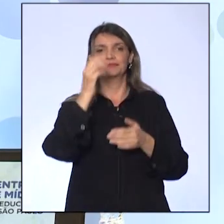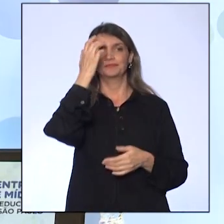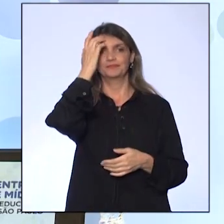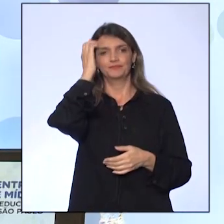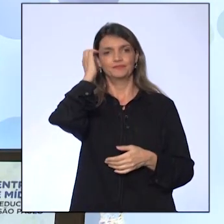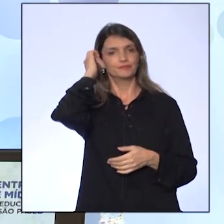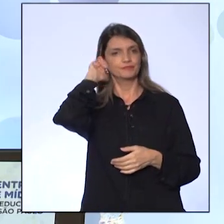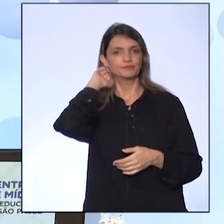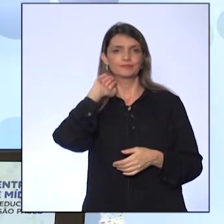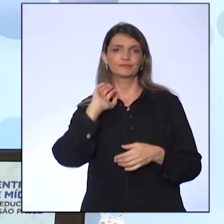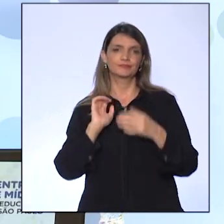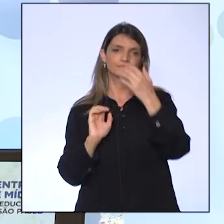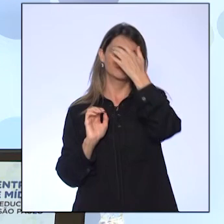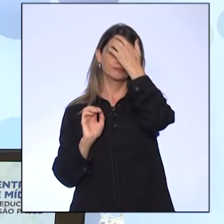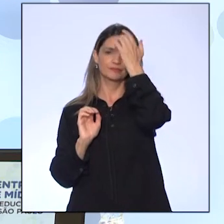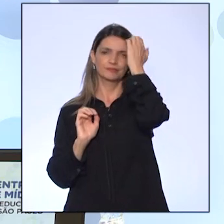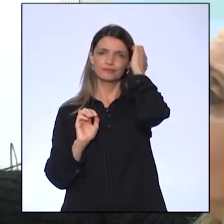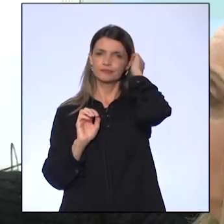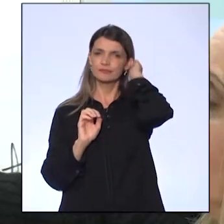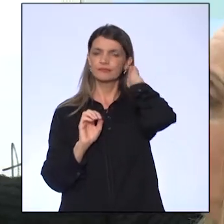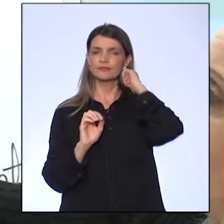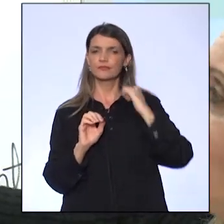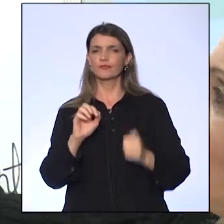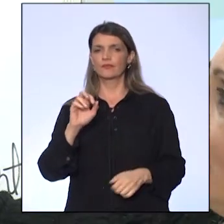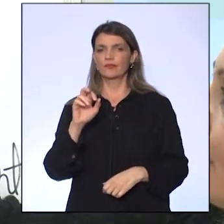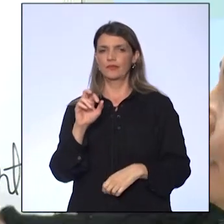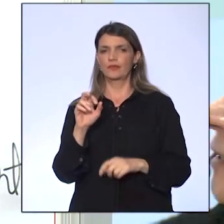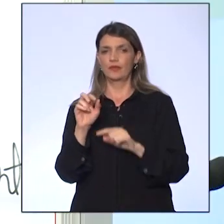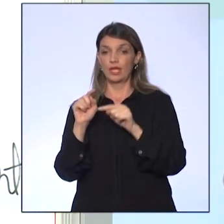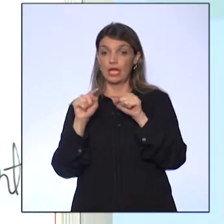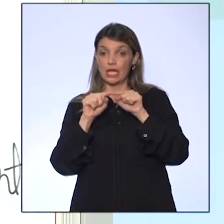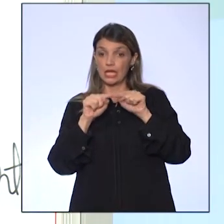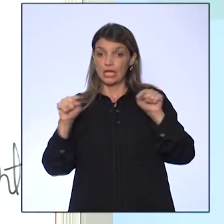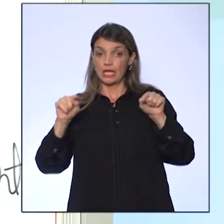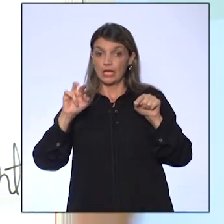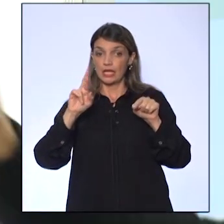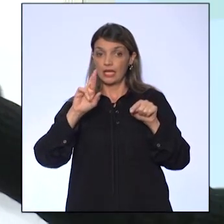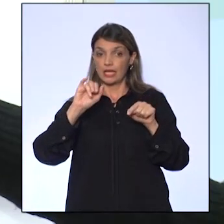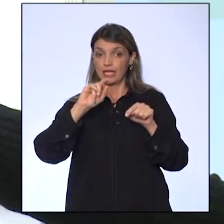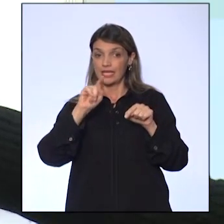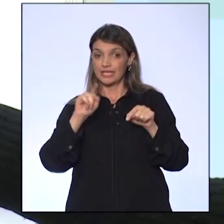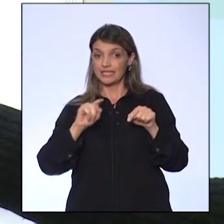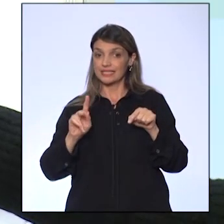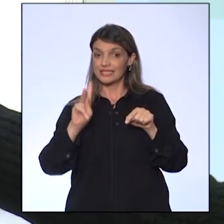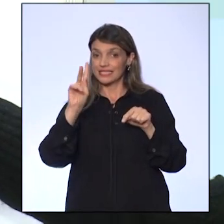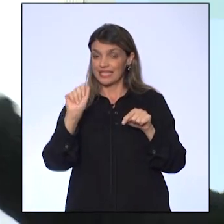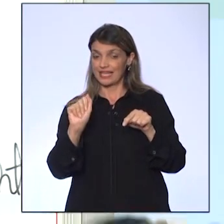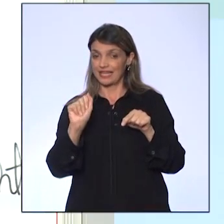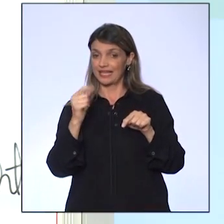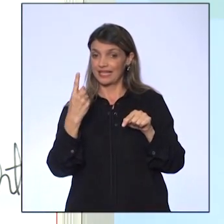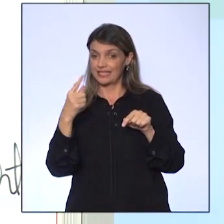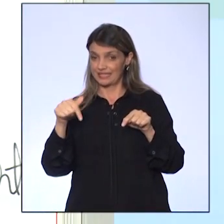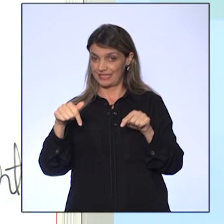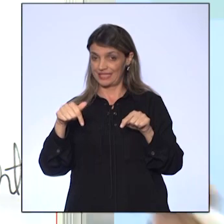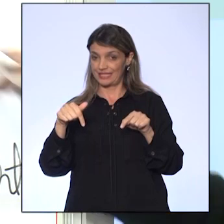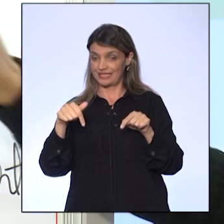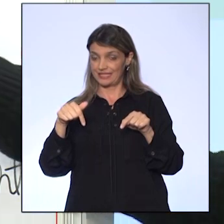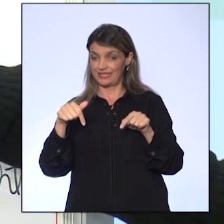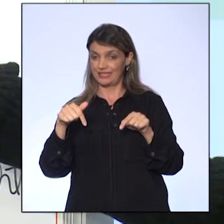na linha 1, line 1, grifa risca. A palavra 17.